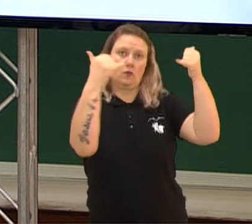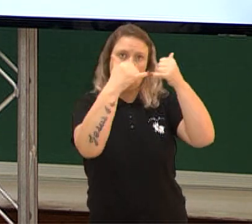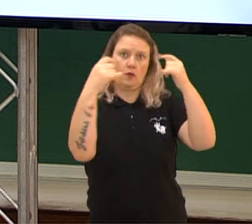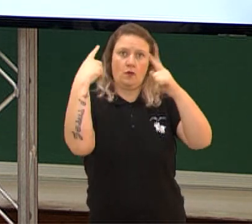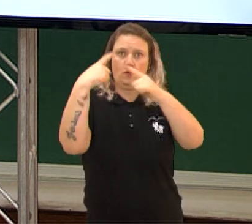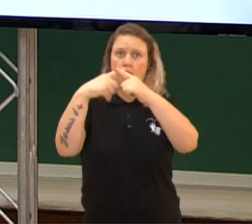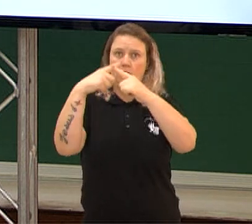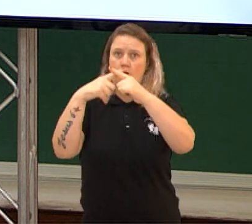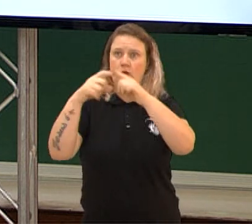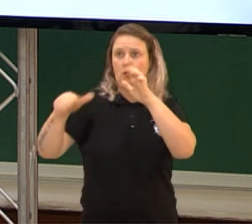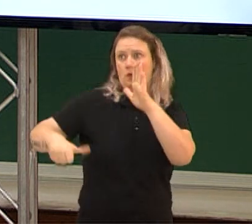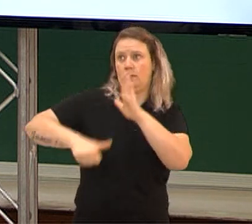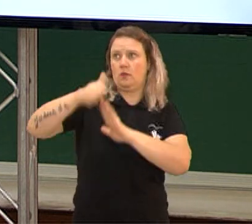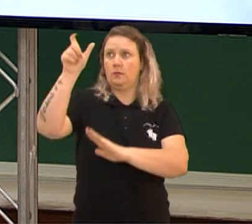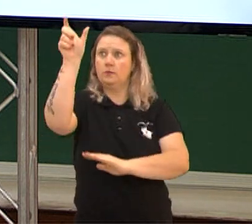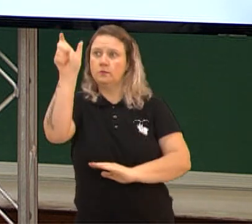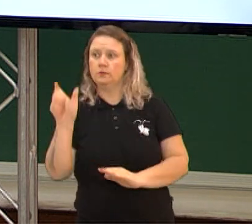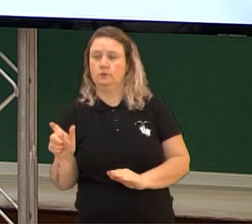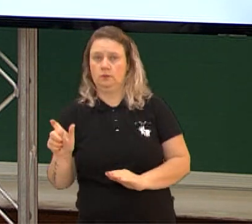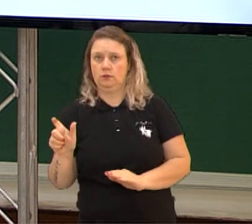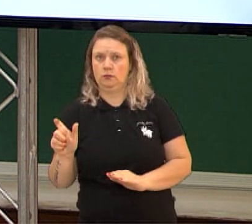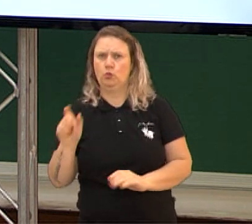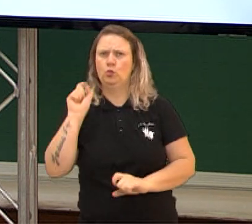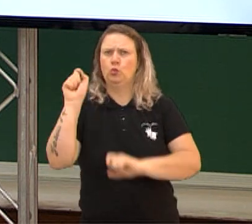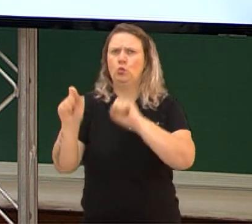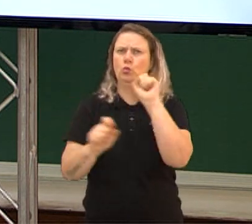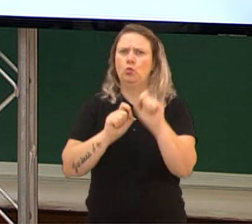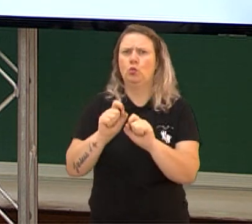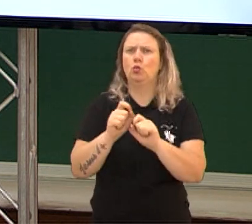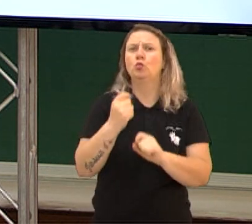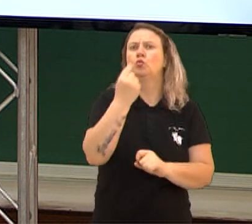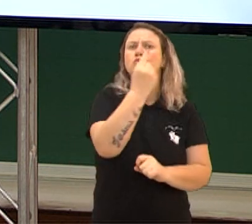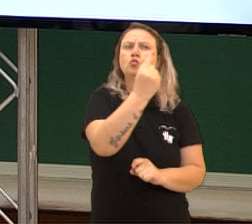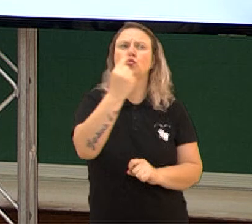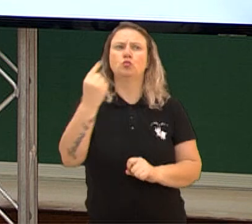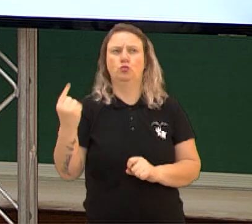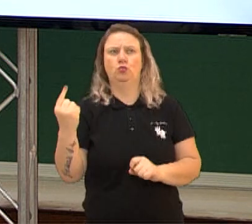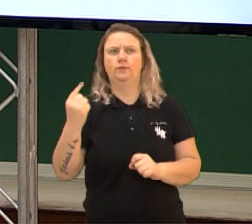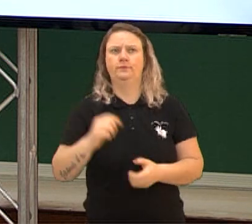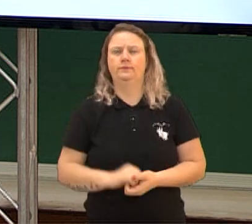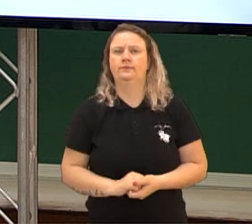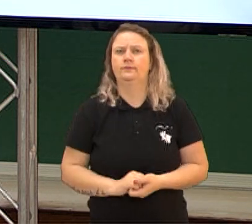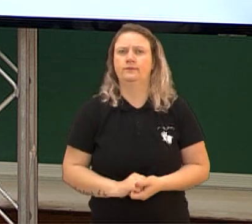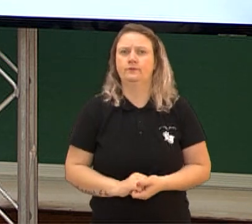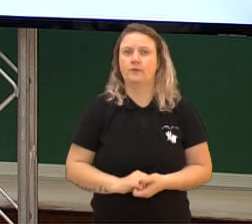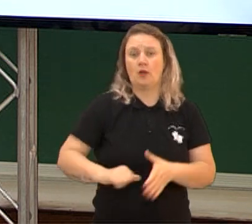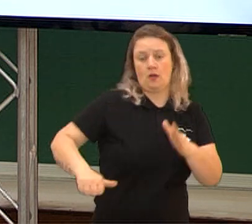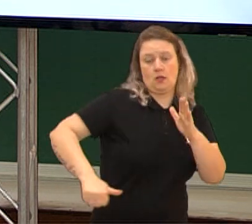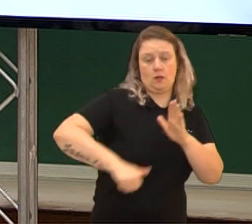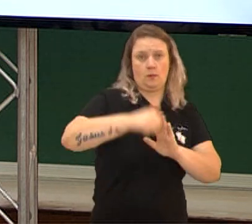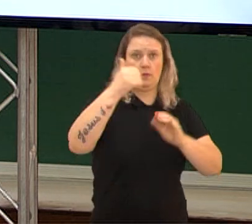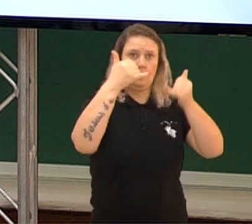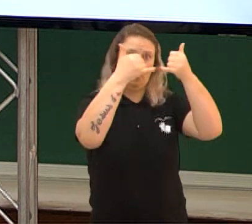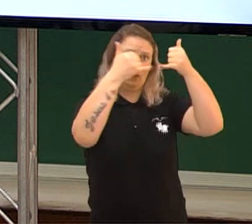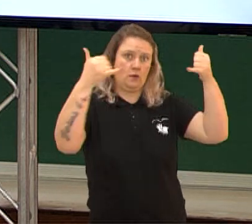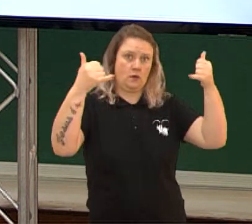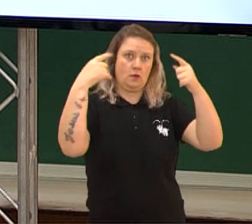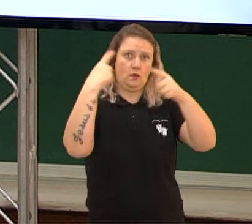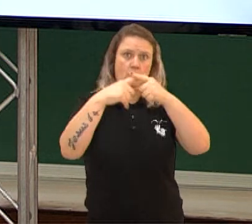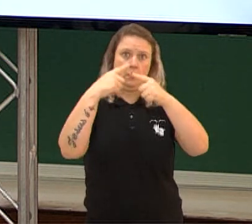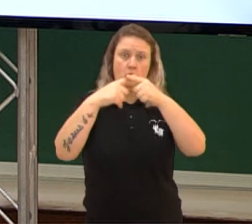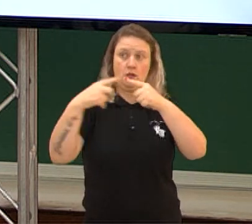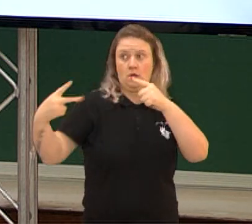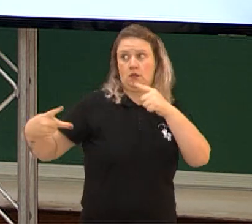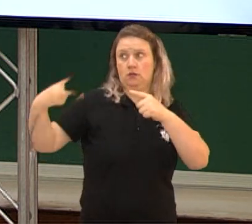coluna. Isso vai me dar um elemento, o elemento 1. Agora eu vou fazer o quê? A primeira linha vezes a